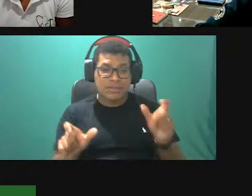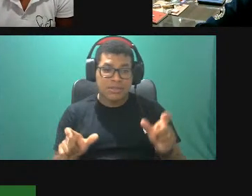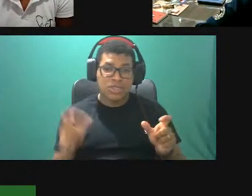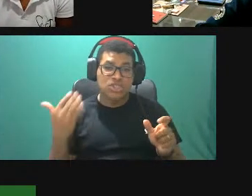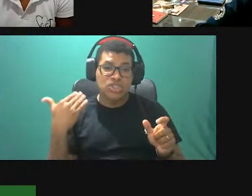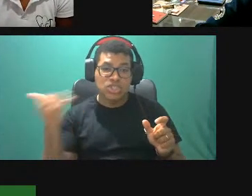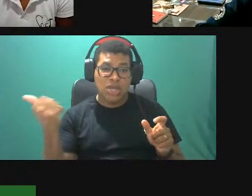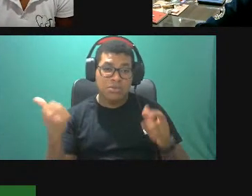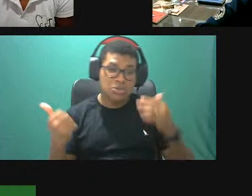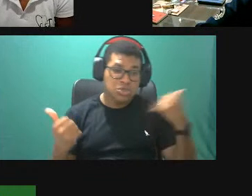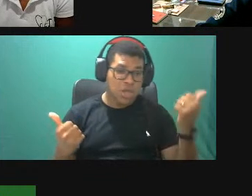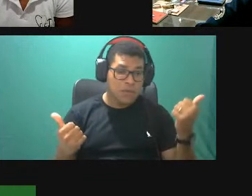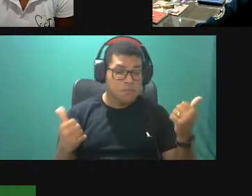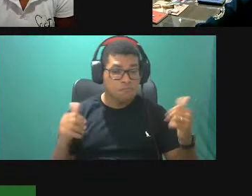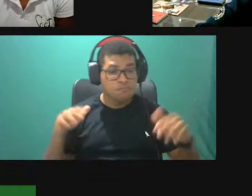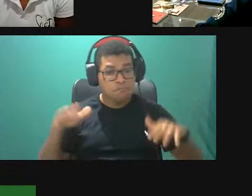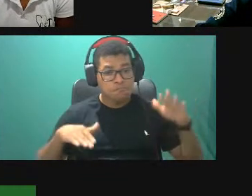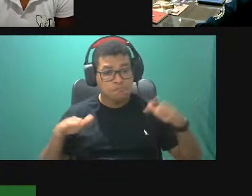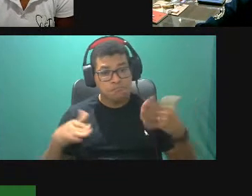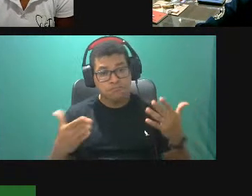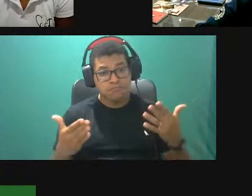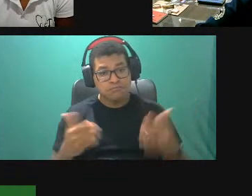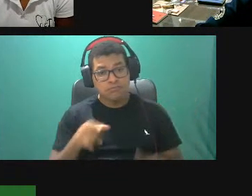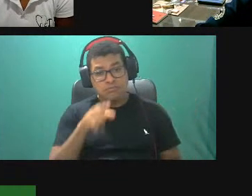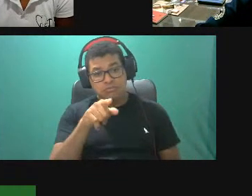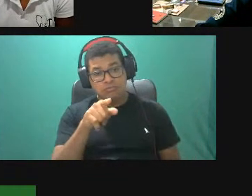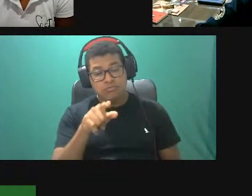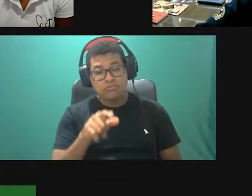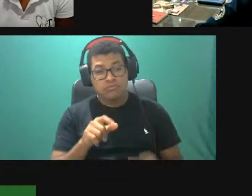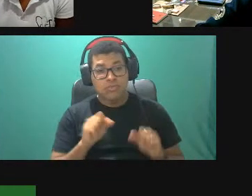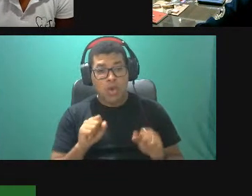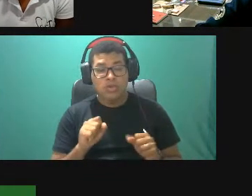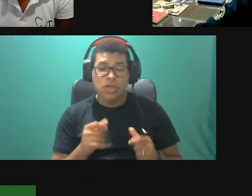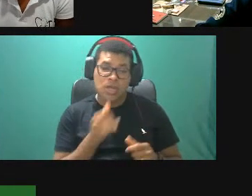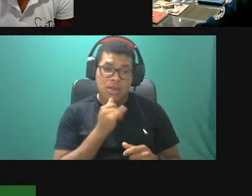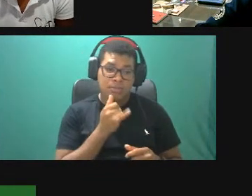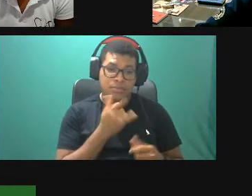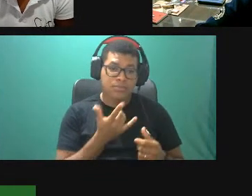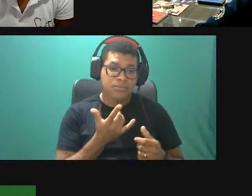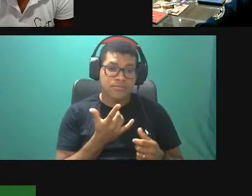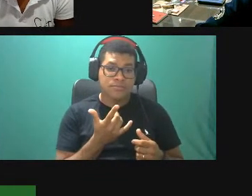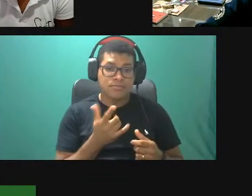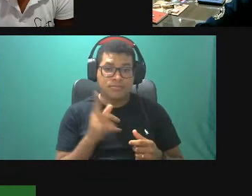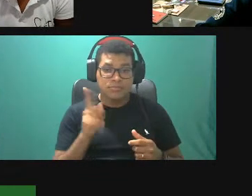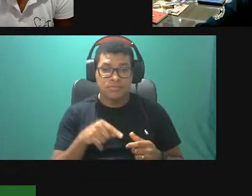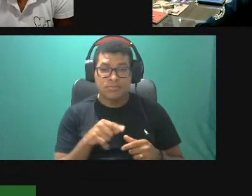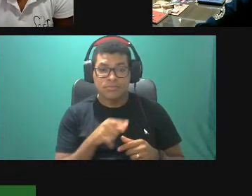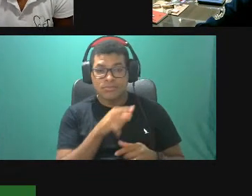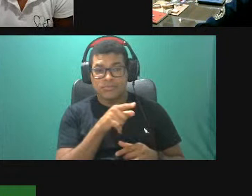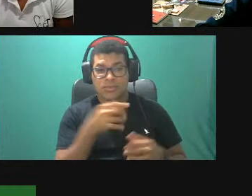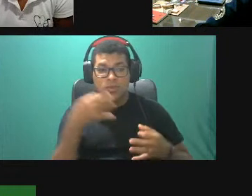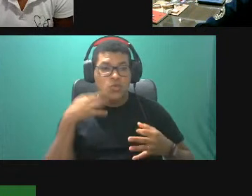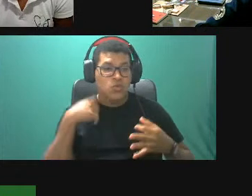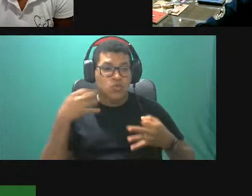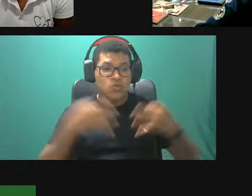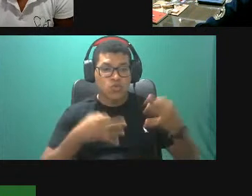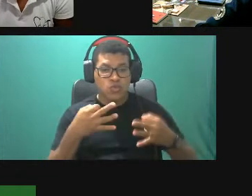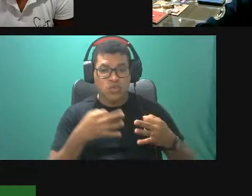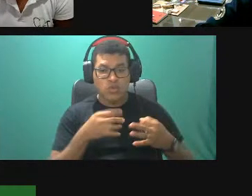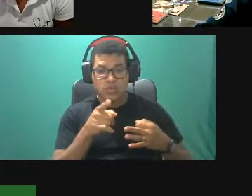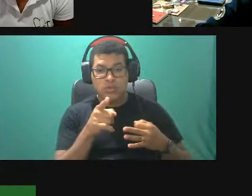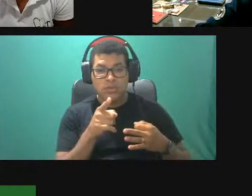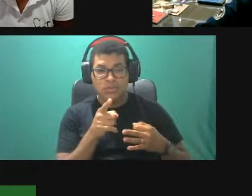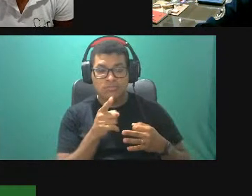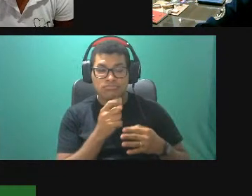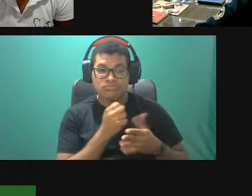ok? Então, independente de você ser determinado, né, como auxiliar do juiz, uma das partes, seja